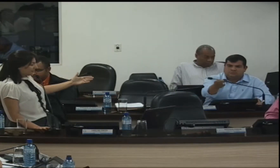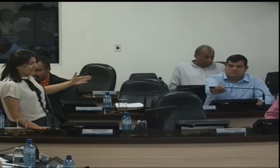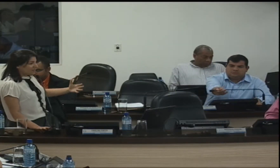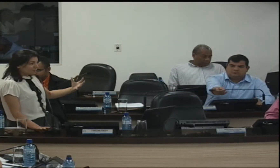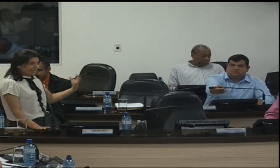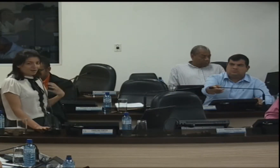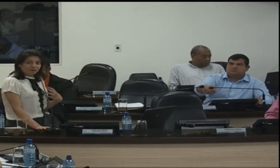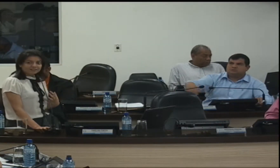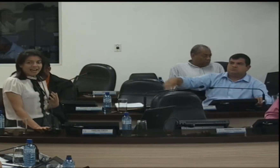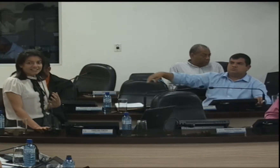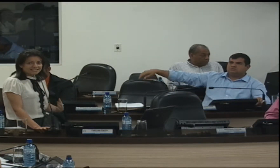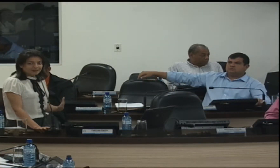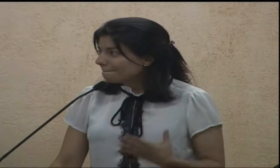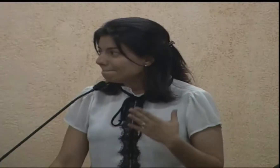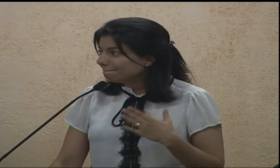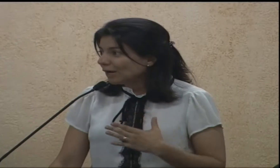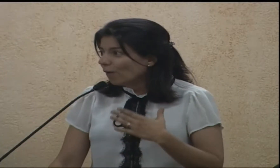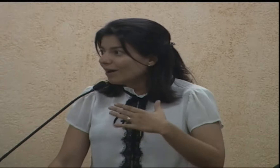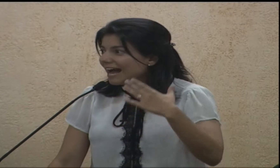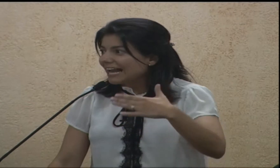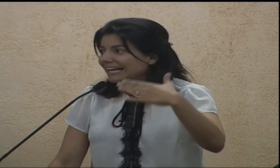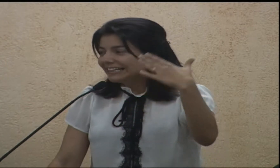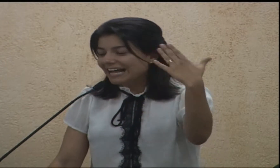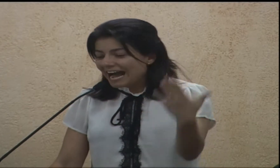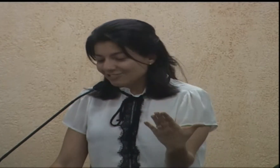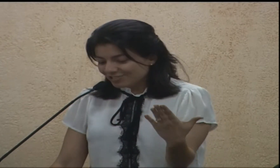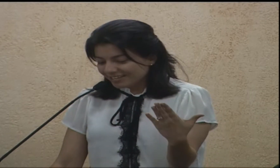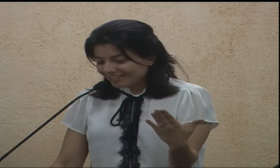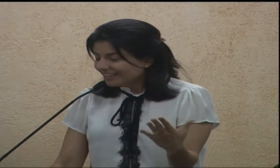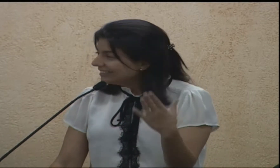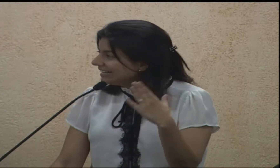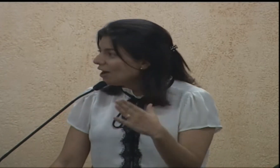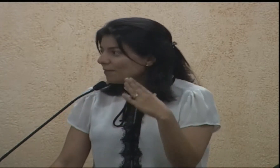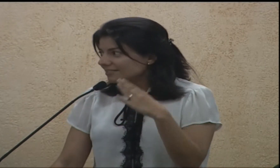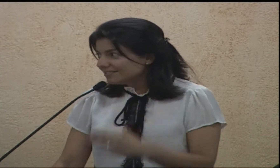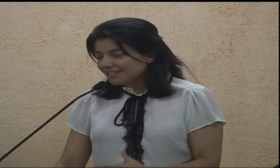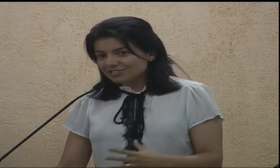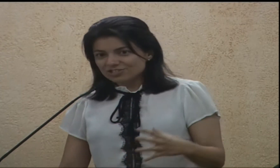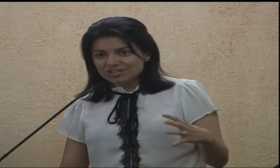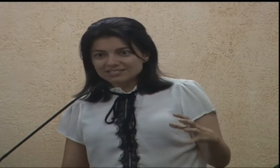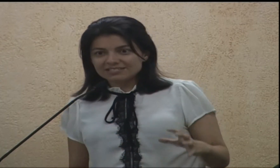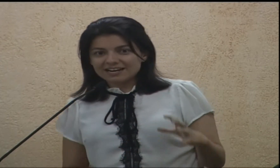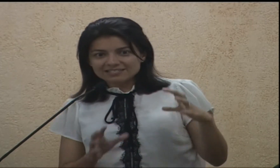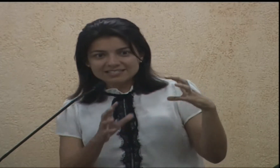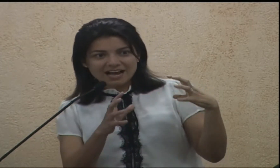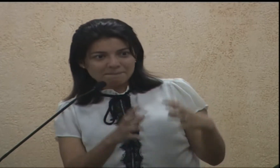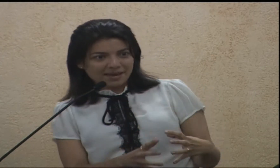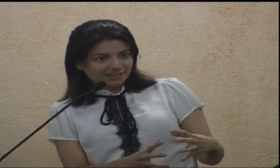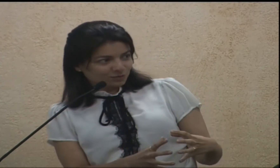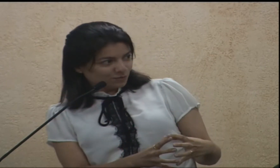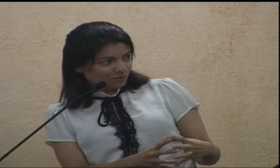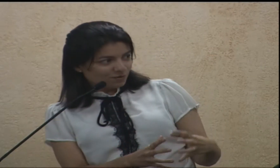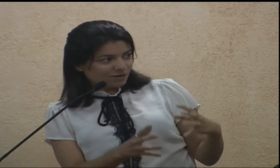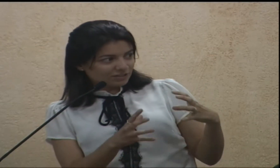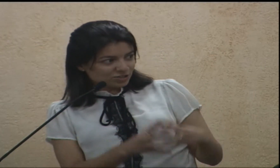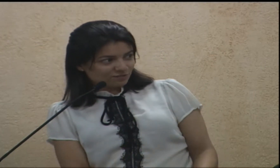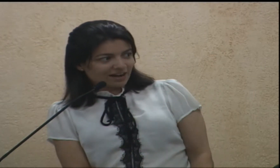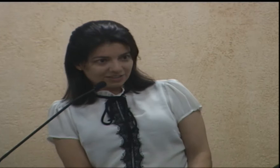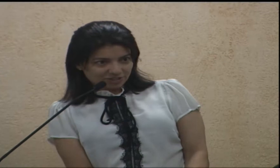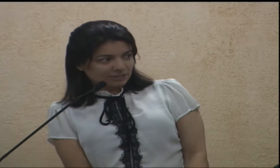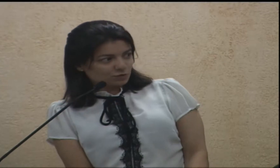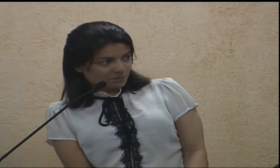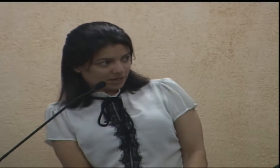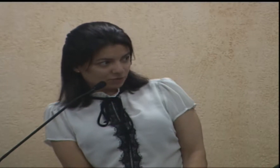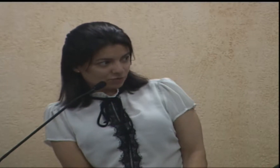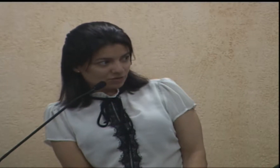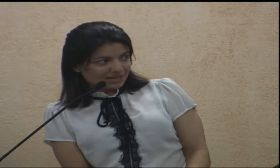O que acontece? Pluralidade, não existe cerceamento quando a gente fala